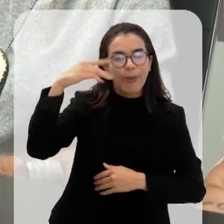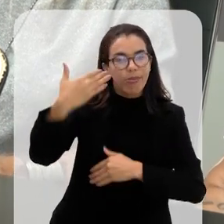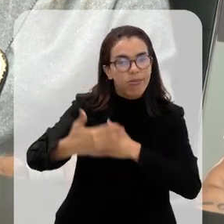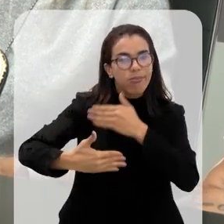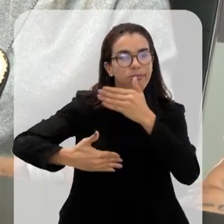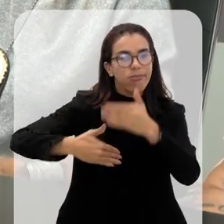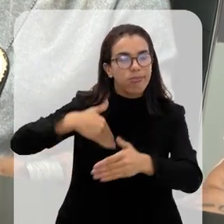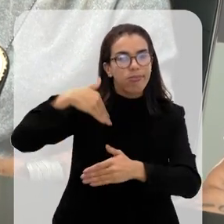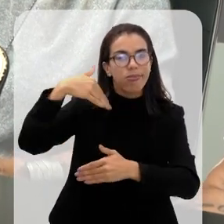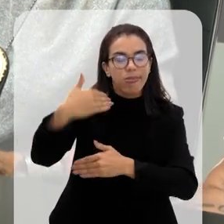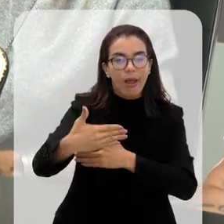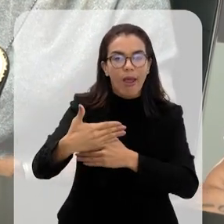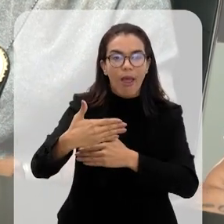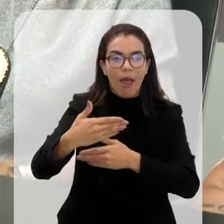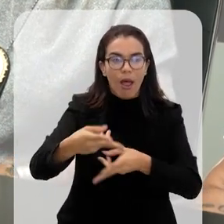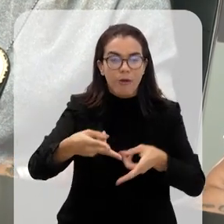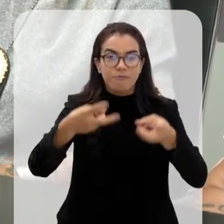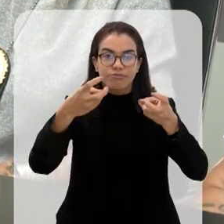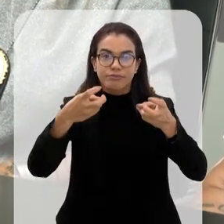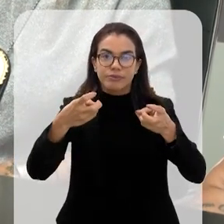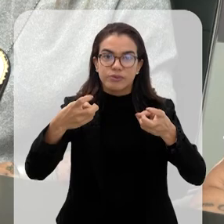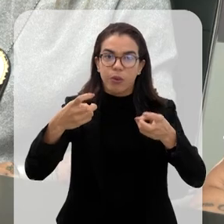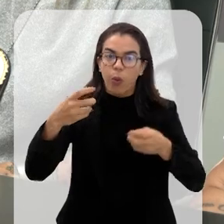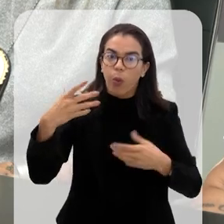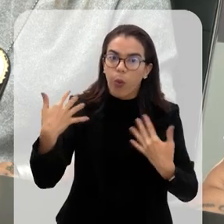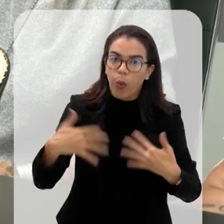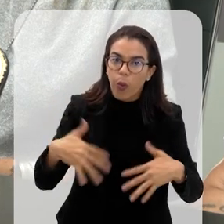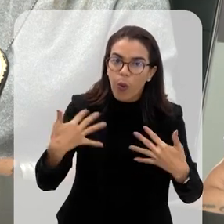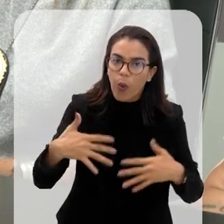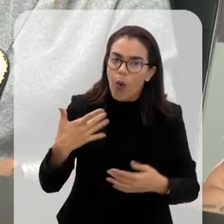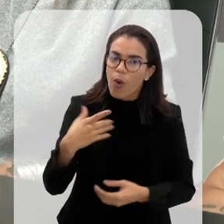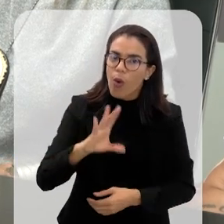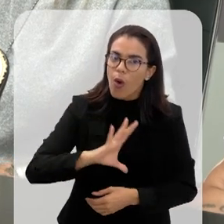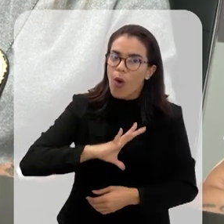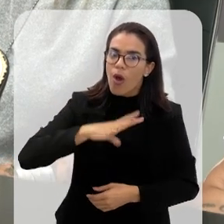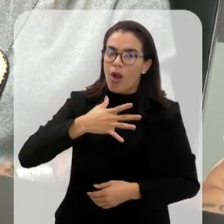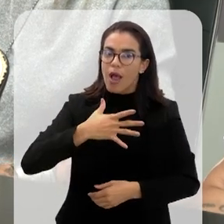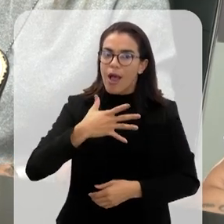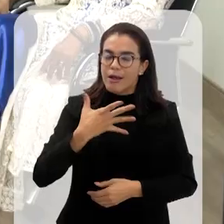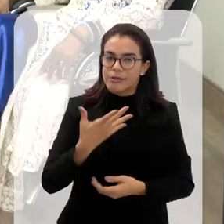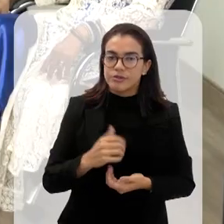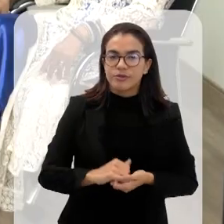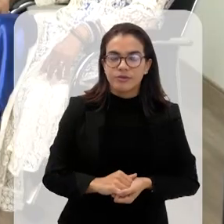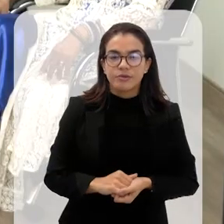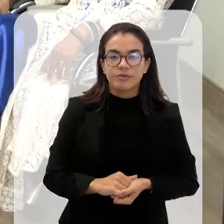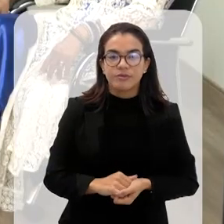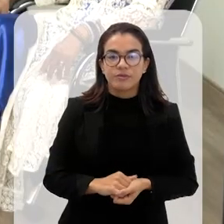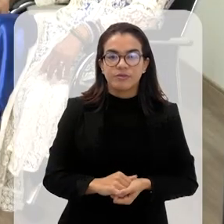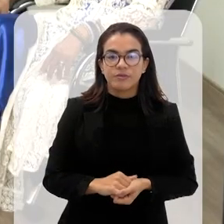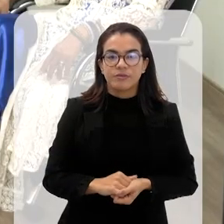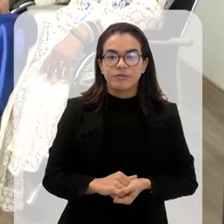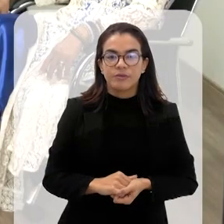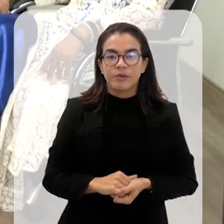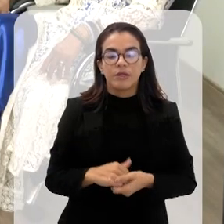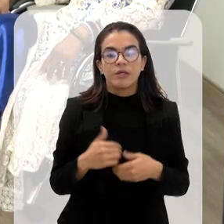Cada dia é uma atrocidade que você sabe que o ser humano comete com o outro.